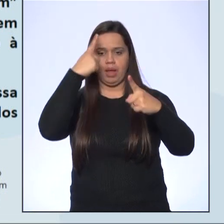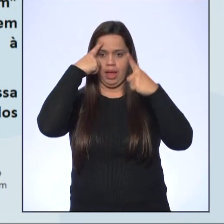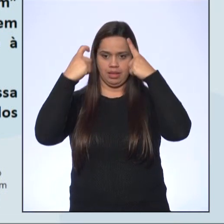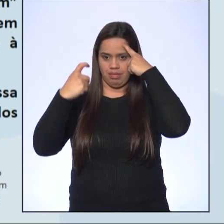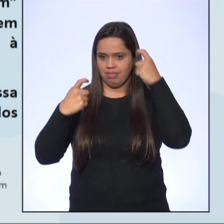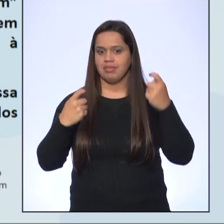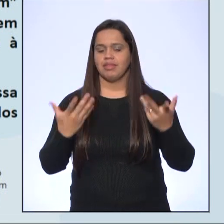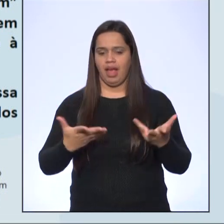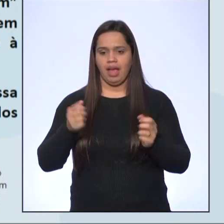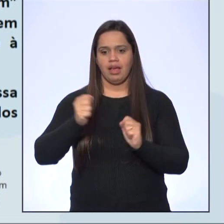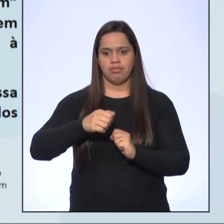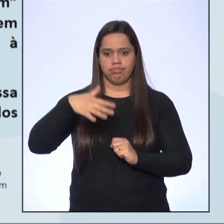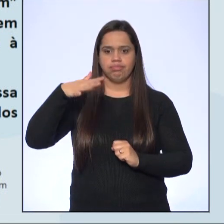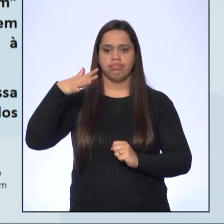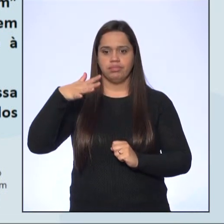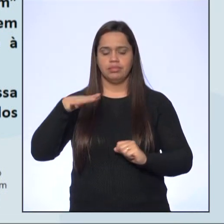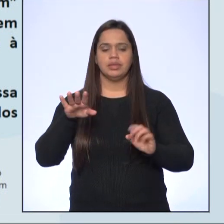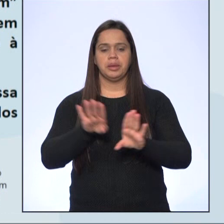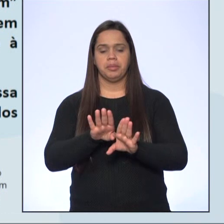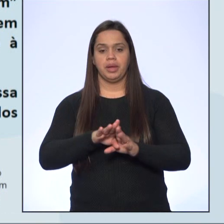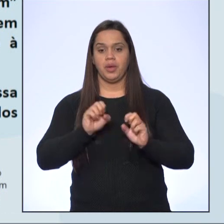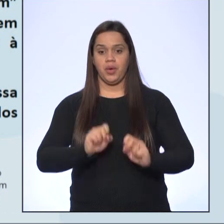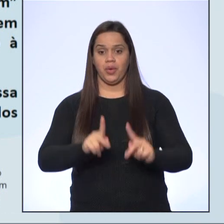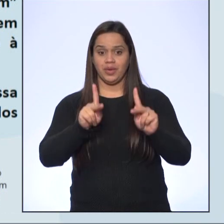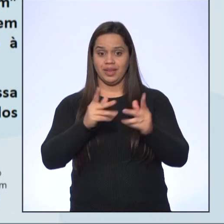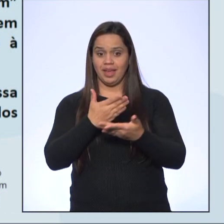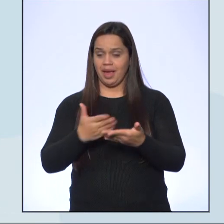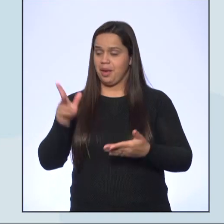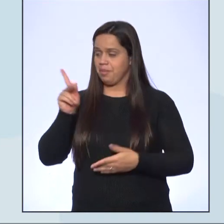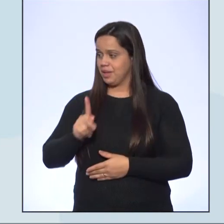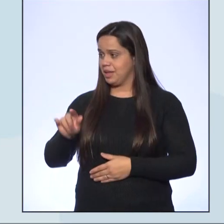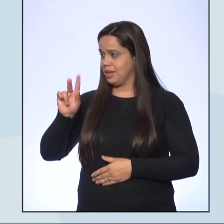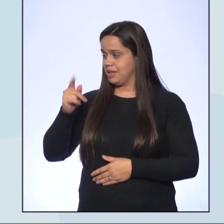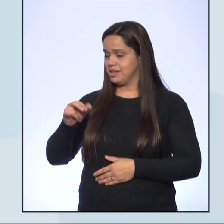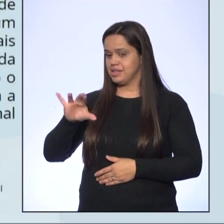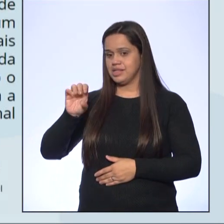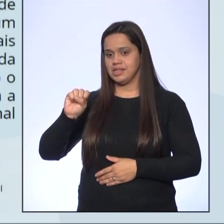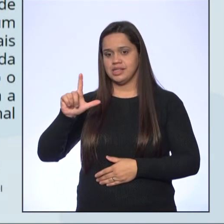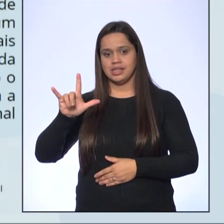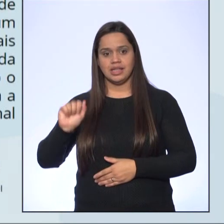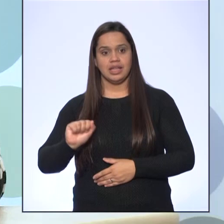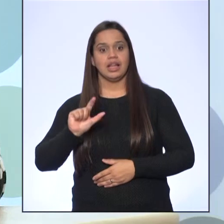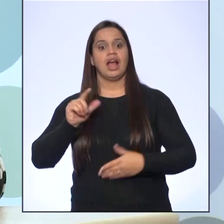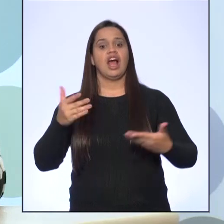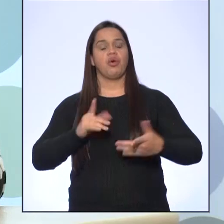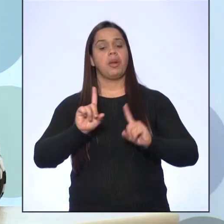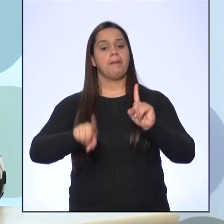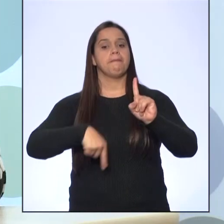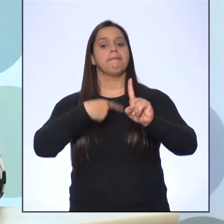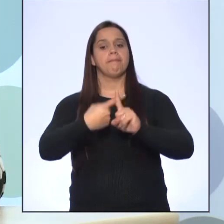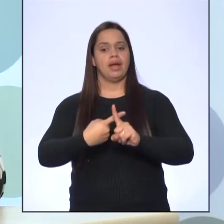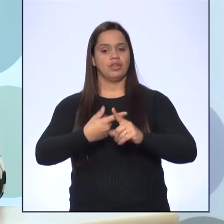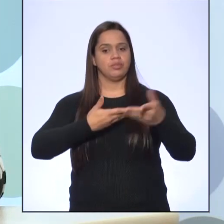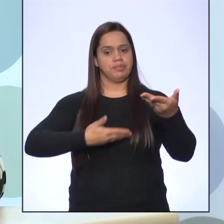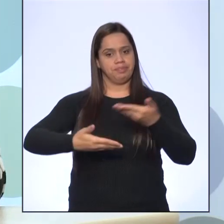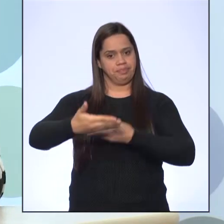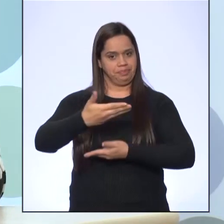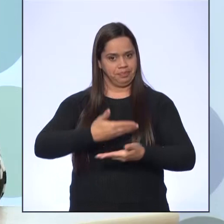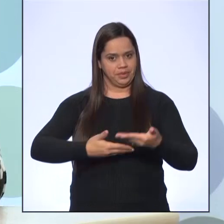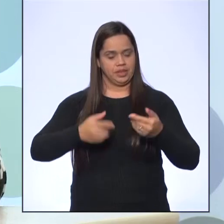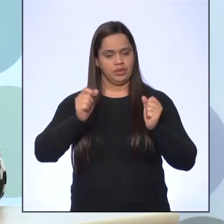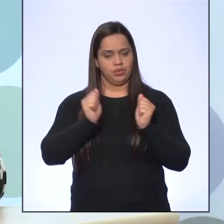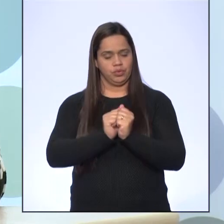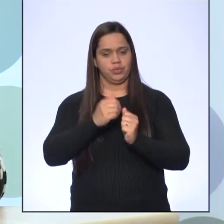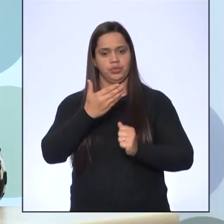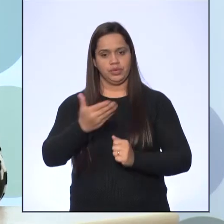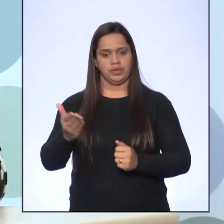que a gente já vem falando sobre isso. Certo, Priscila? Correto, Paula. Então, vamos passar para mais uma interação.